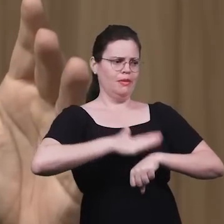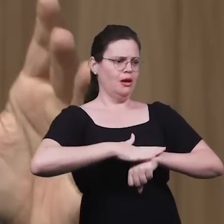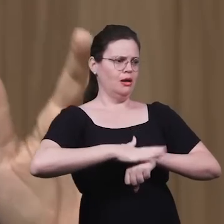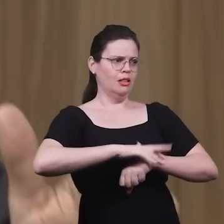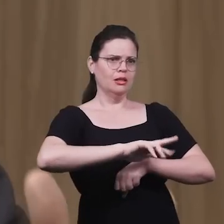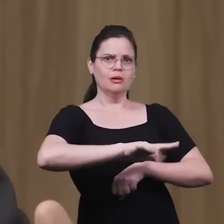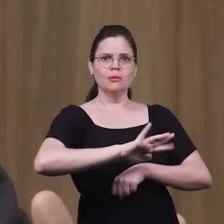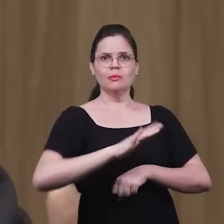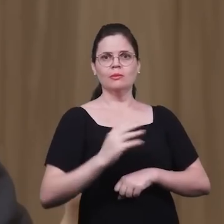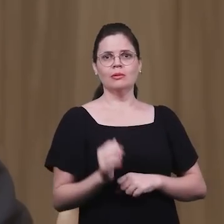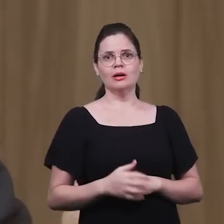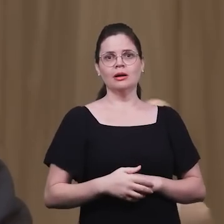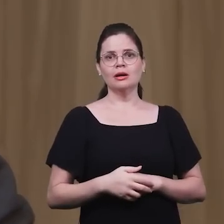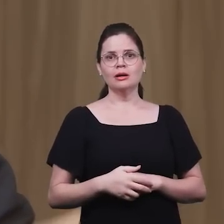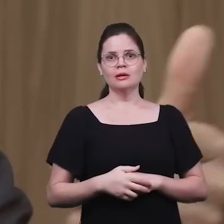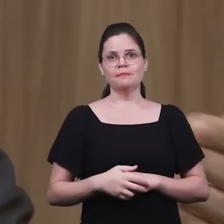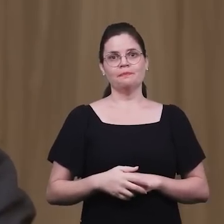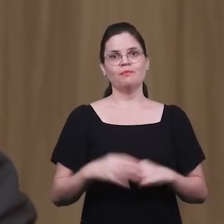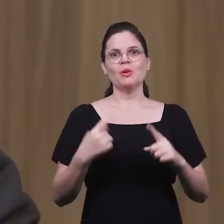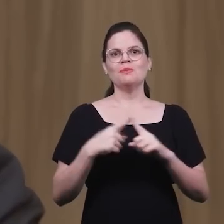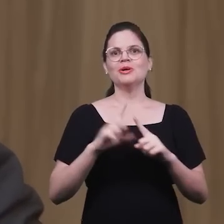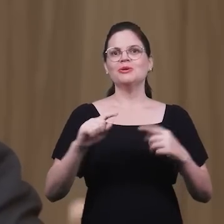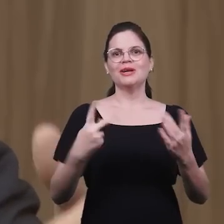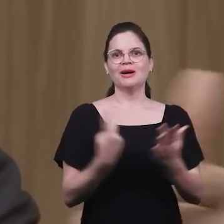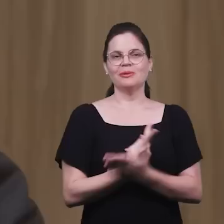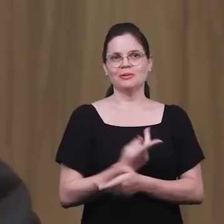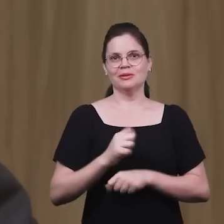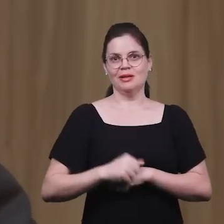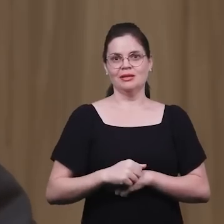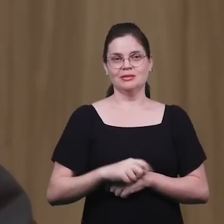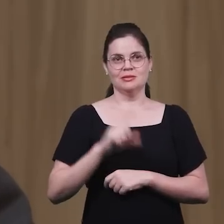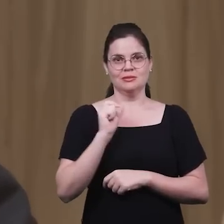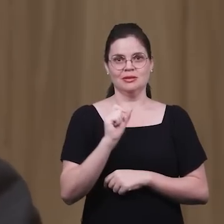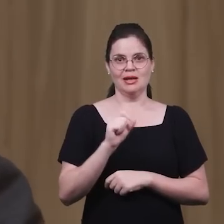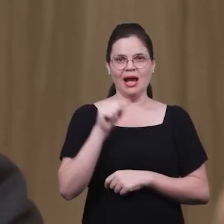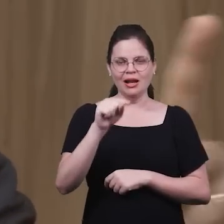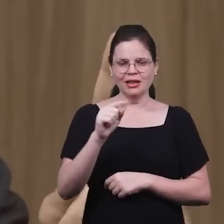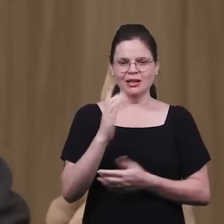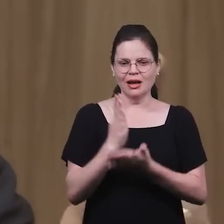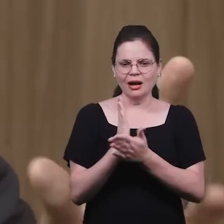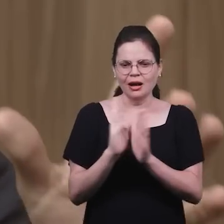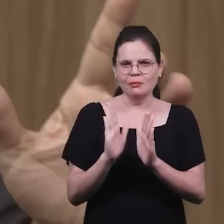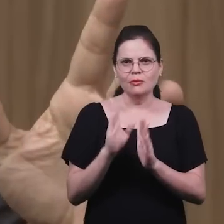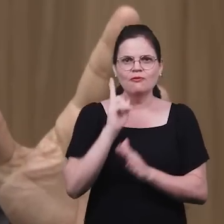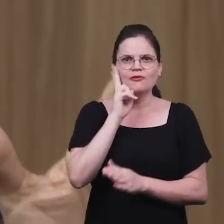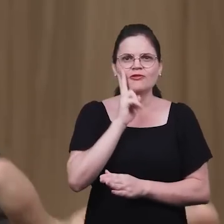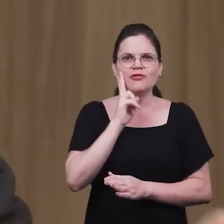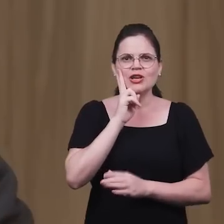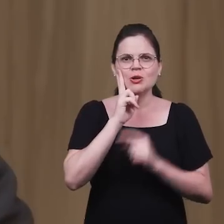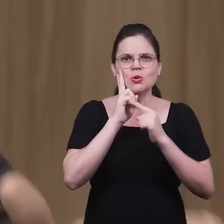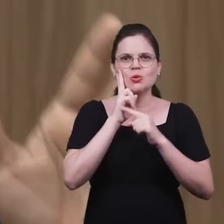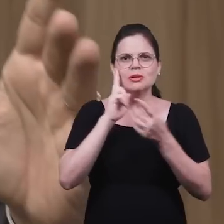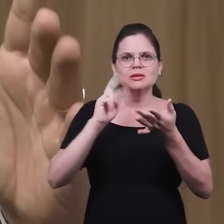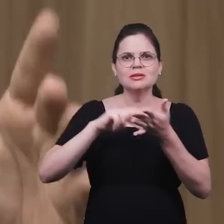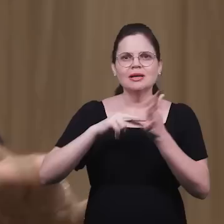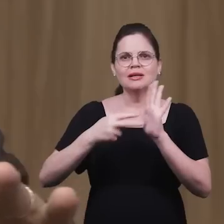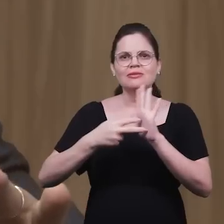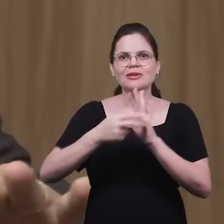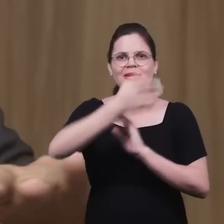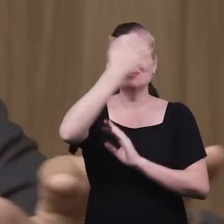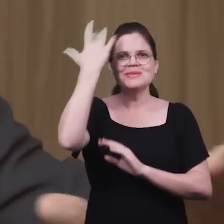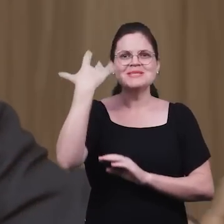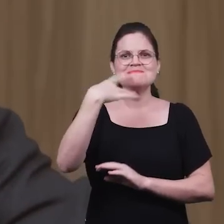quando cessa ali, não que o Espírito Santo deixou de operar ou que ele não existisse mais na história da igreja, mas houve um momento que a